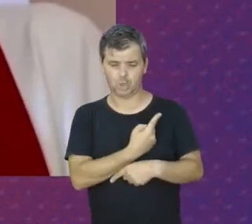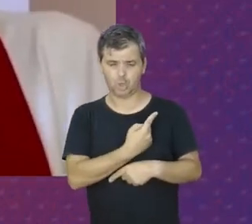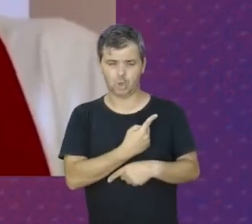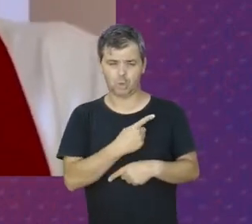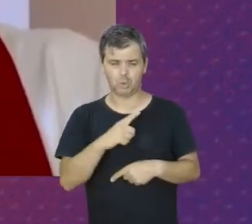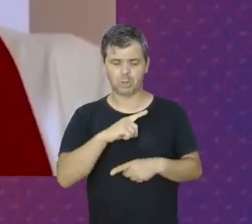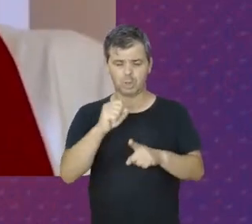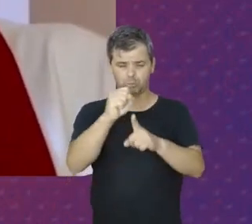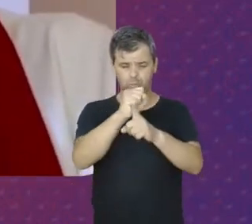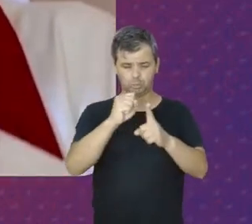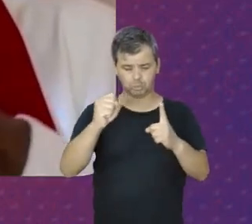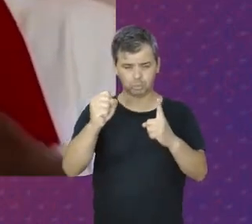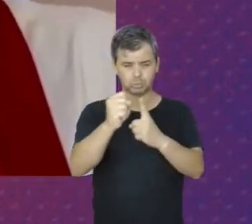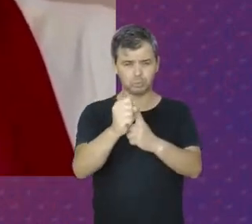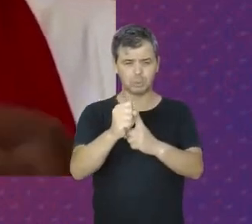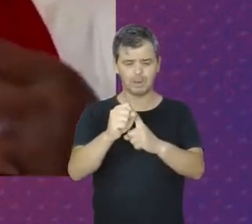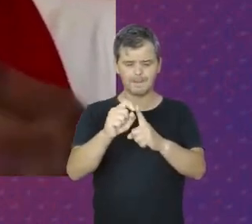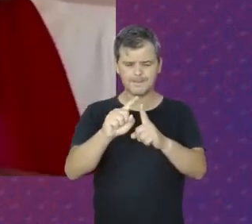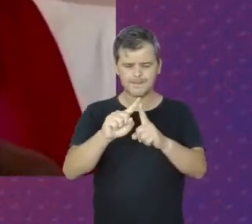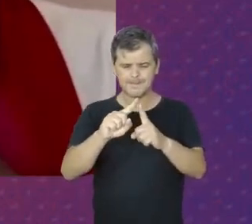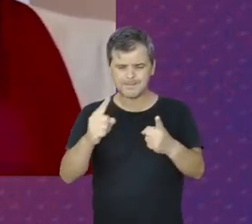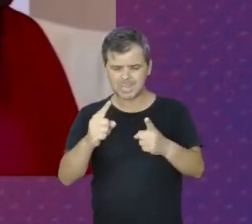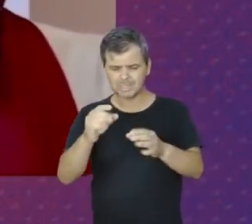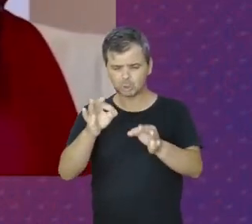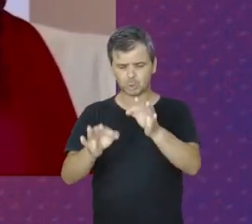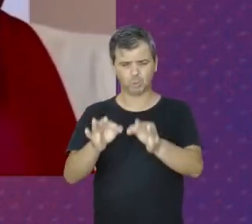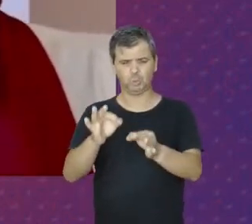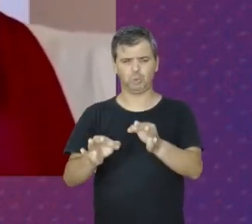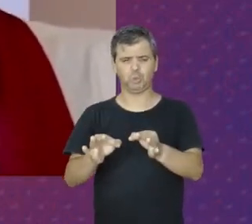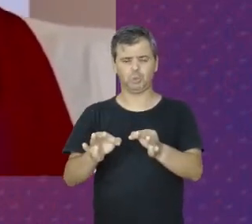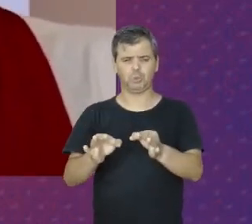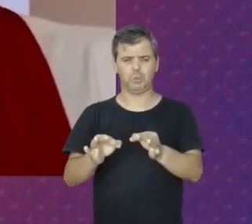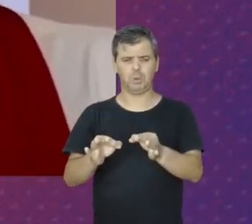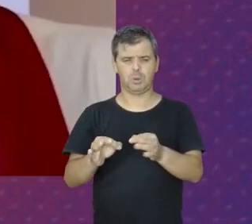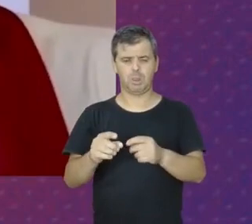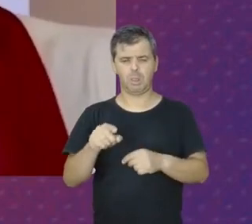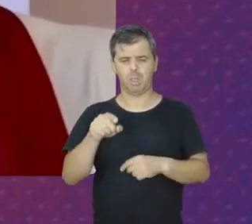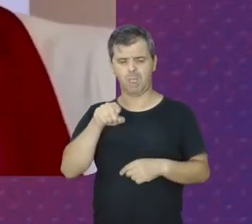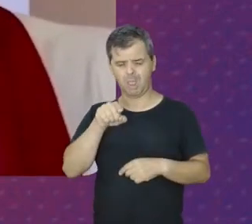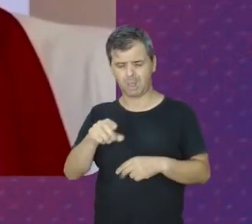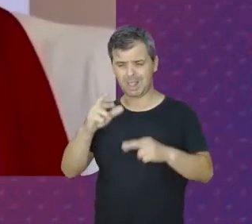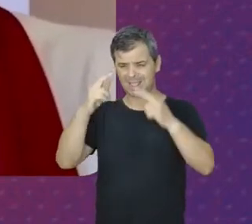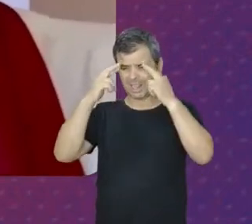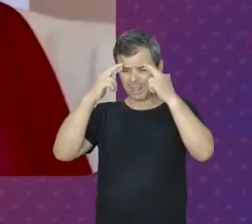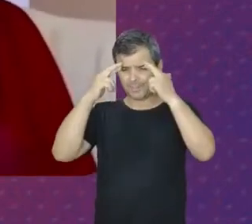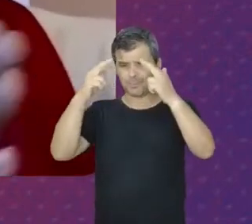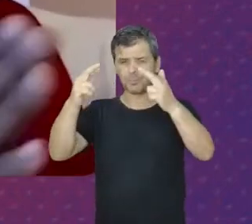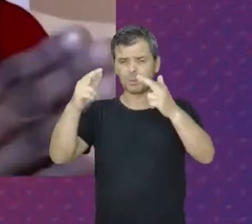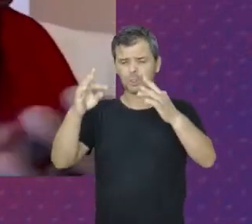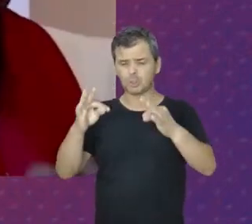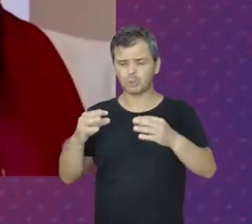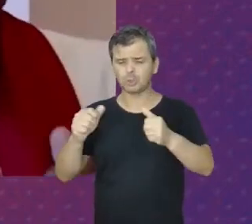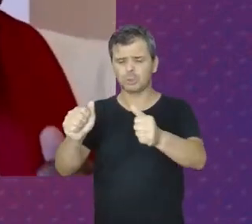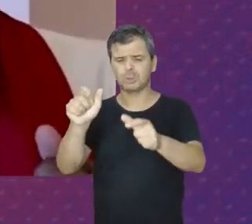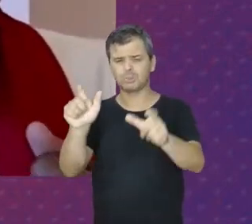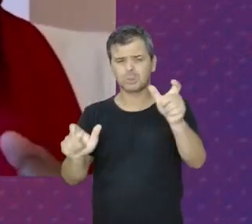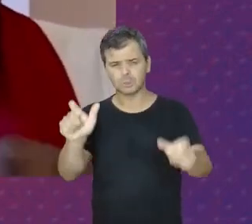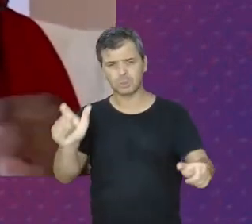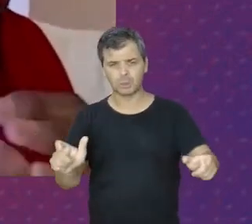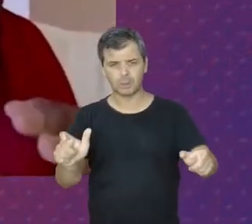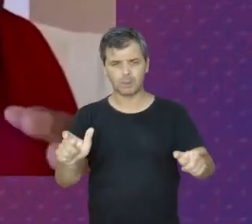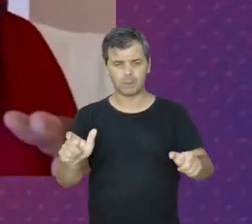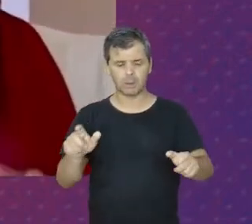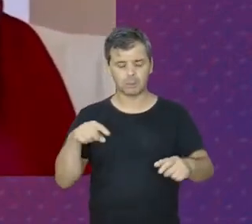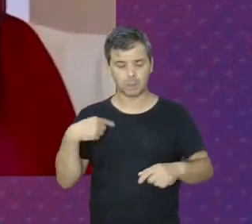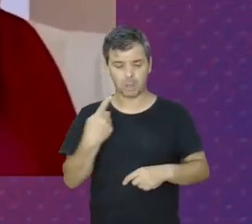ter uma sociedade mais justa, que ela respeite todos, todas e todos, que